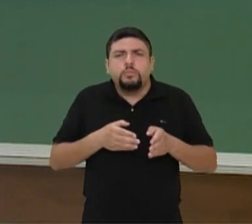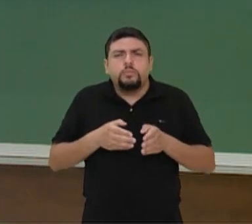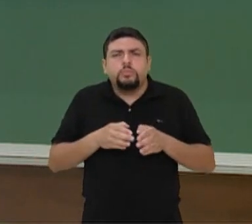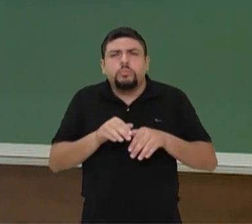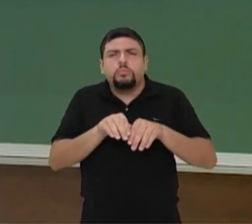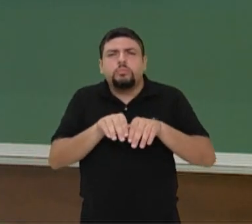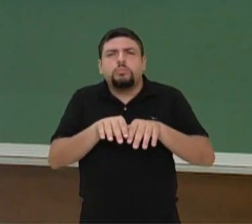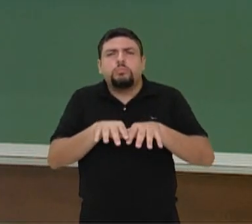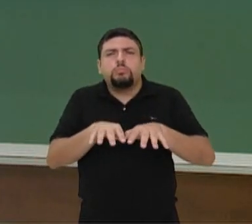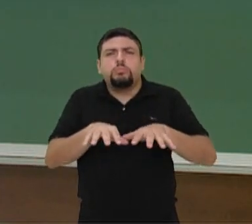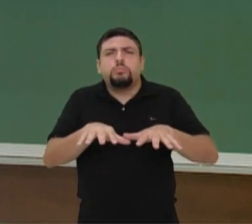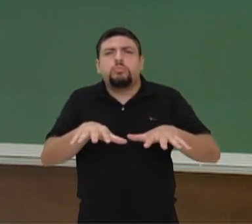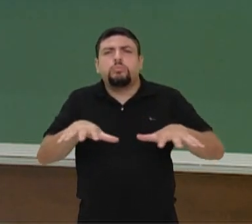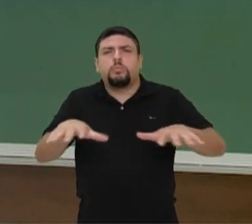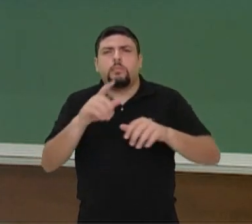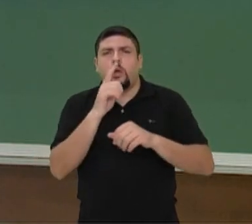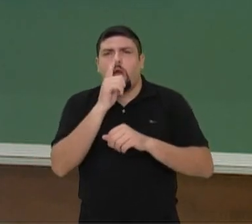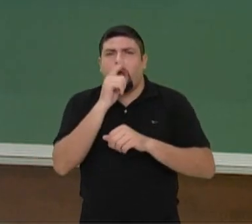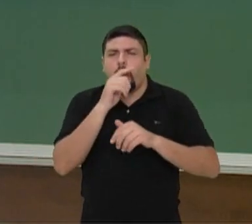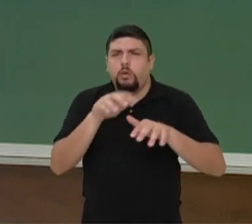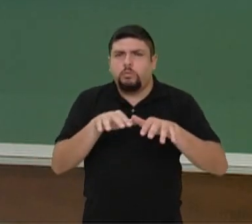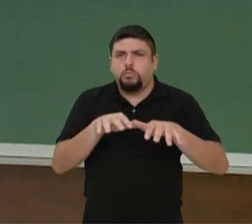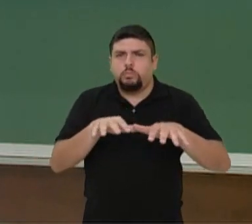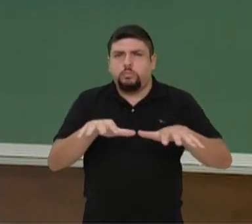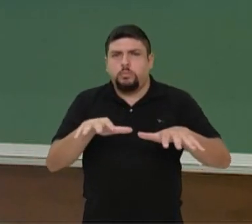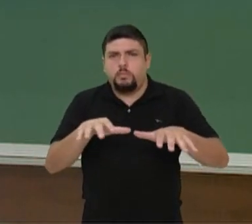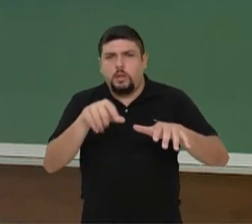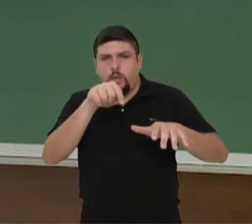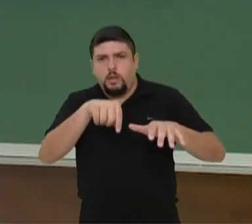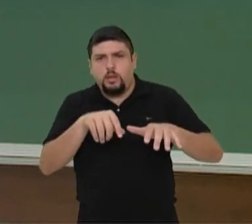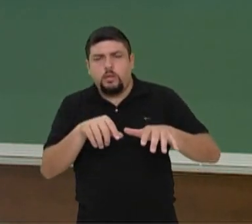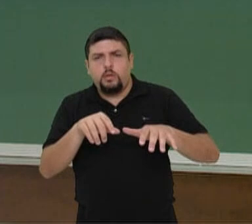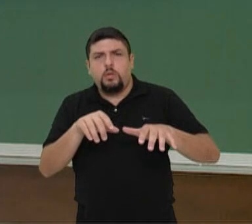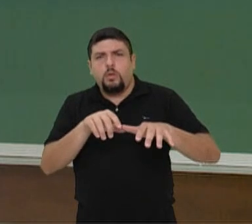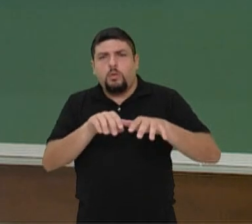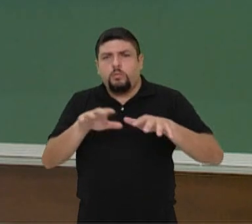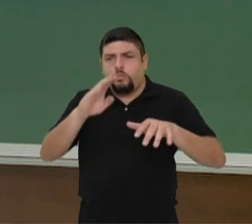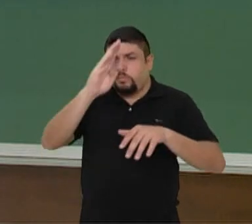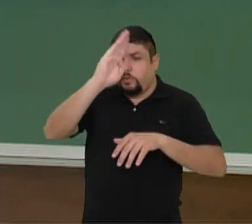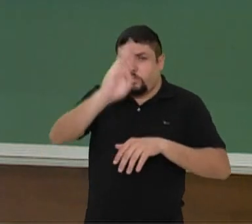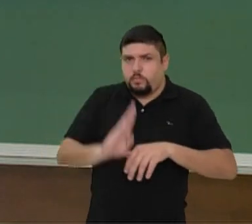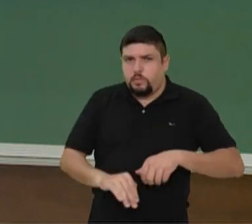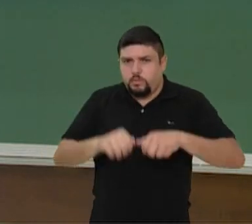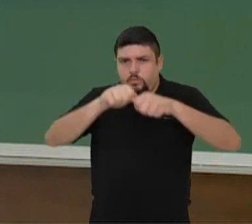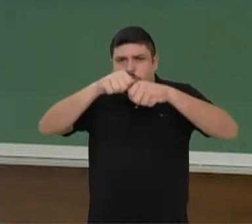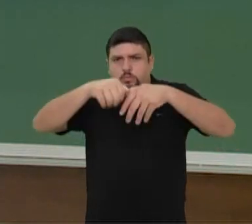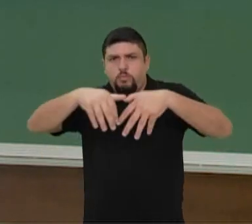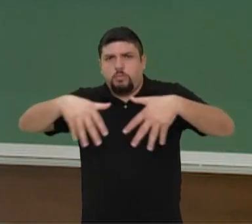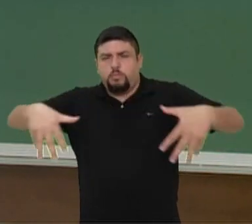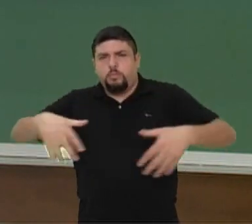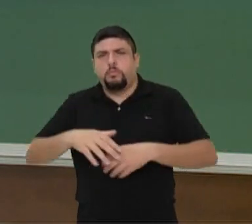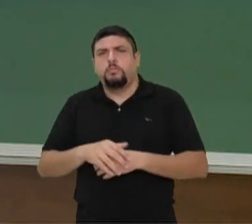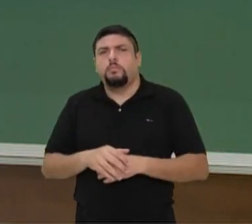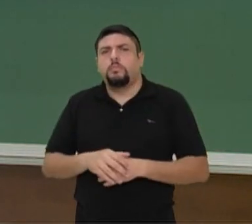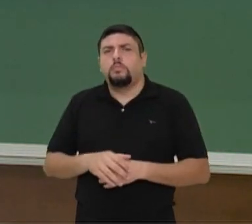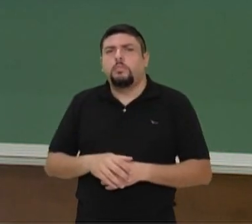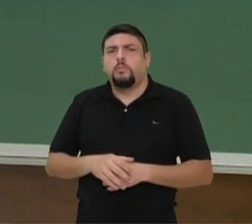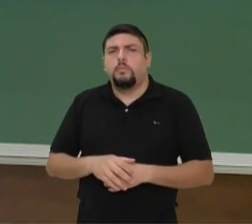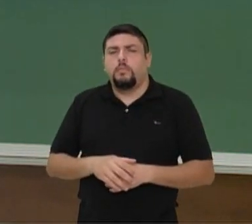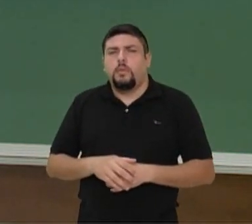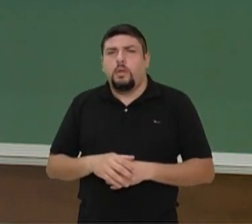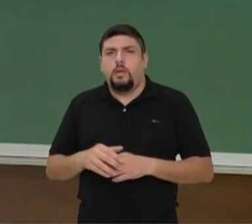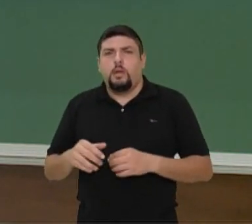2/3 assim, das águas que dali partem para o resto do país. Uma seca